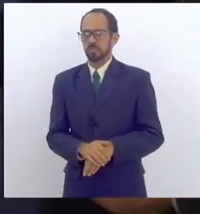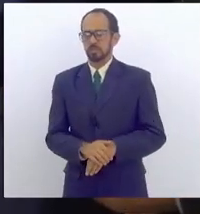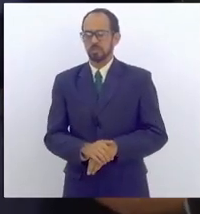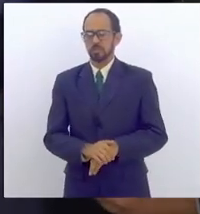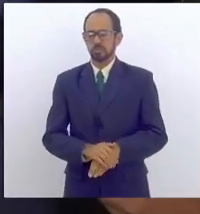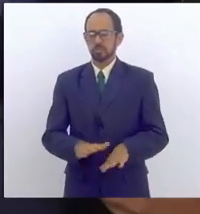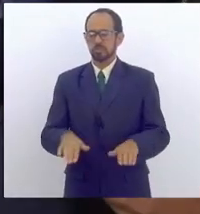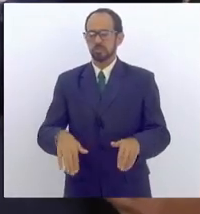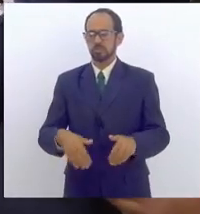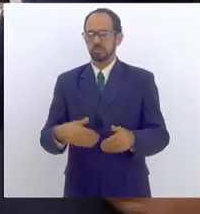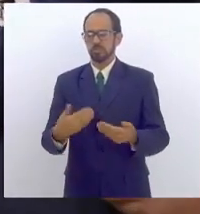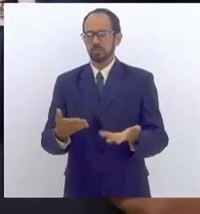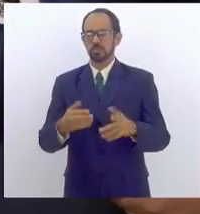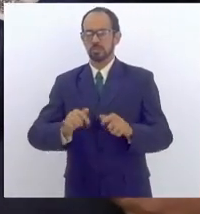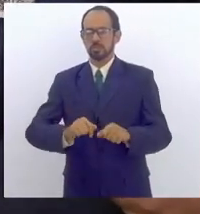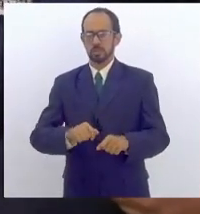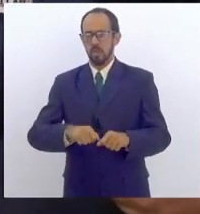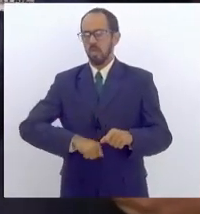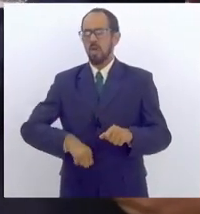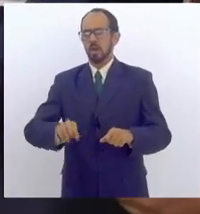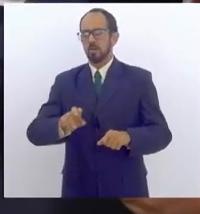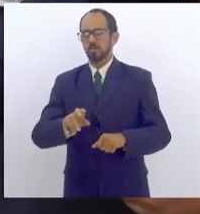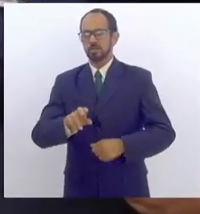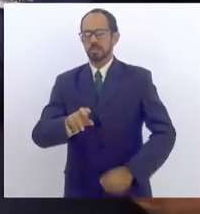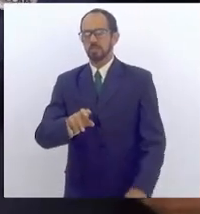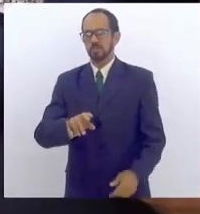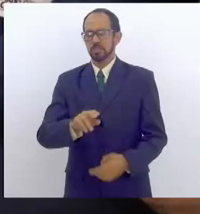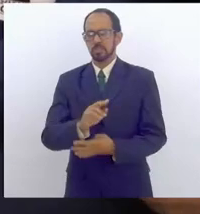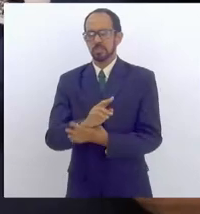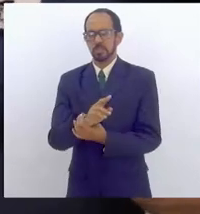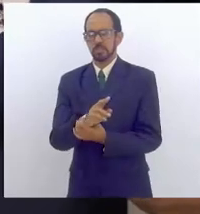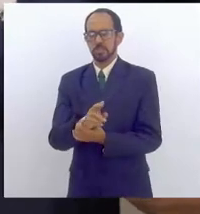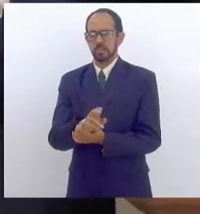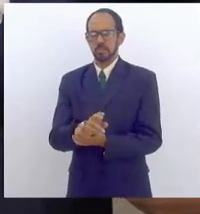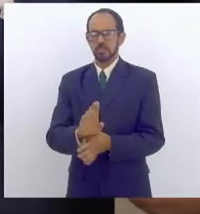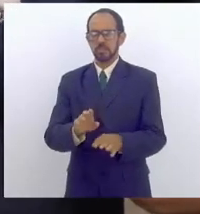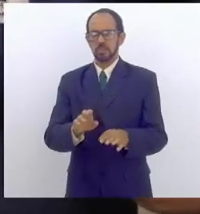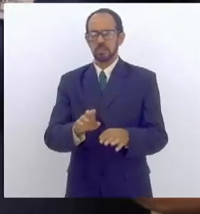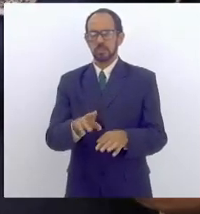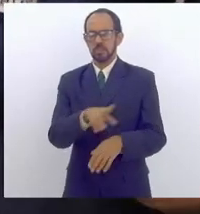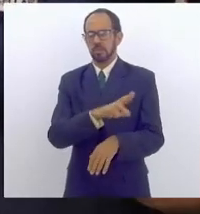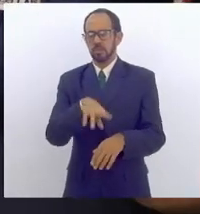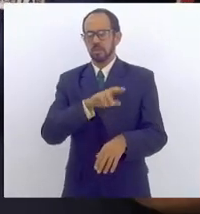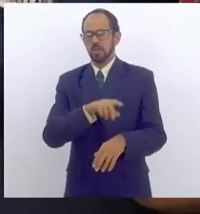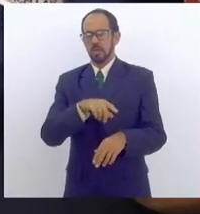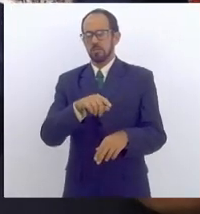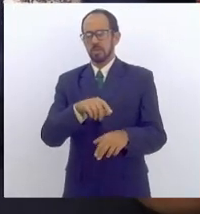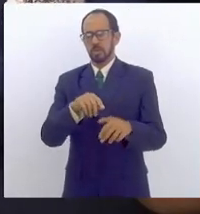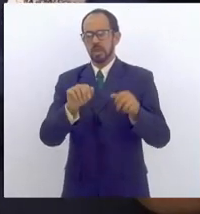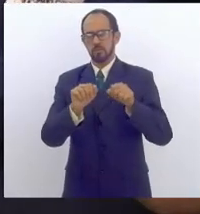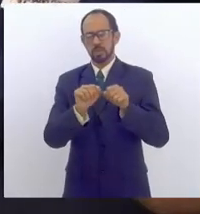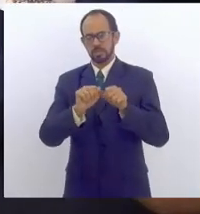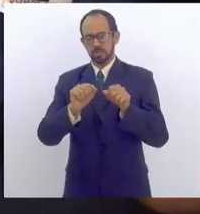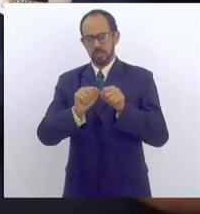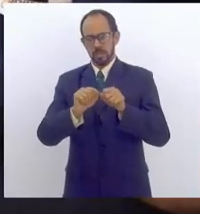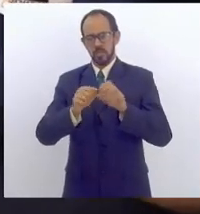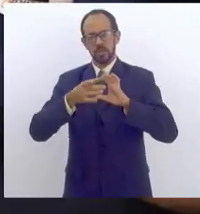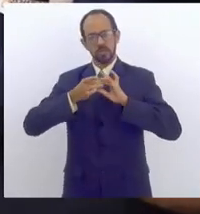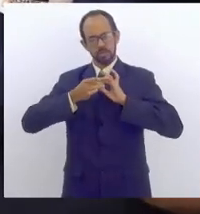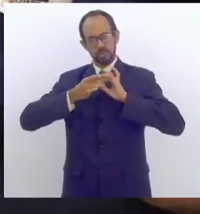da diversidade da política, em nome de fazer com que o exercício da